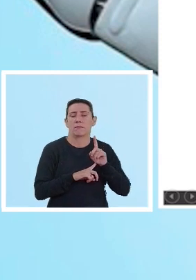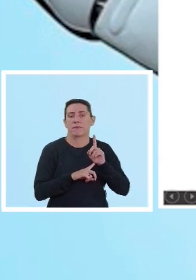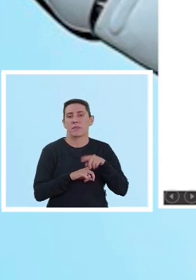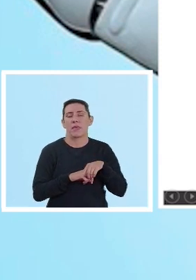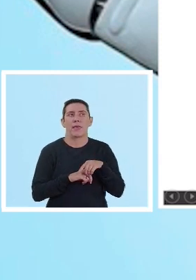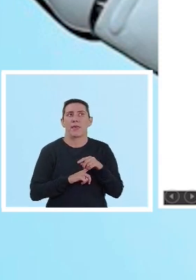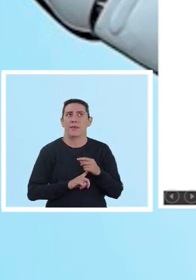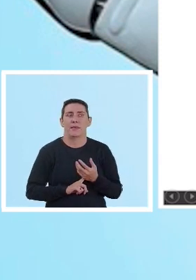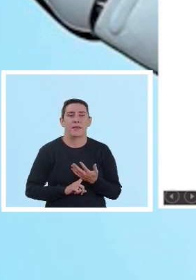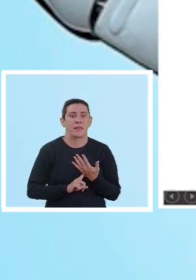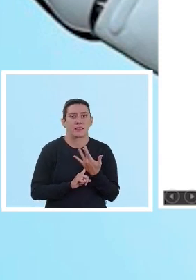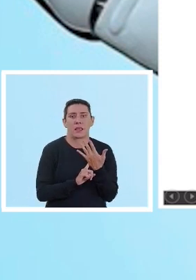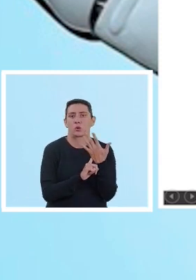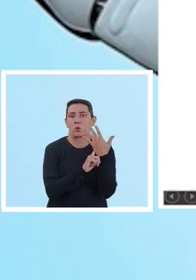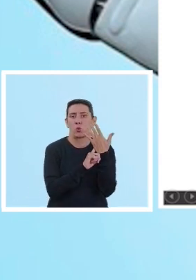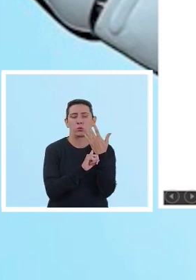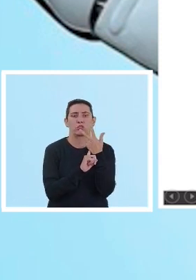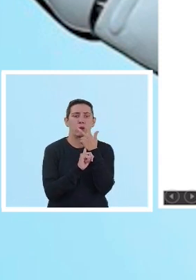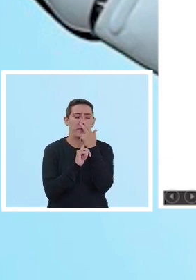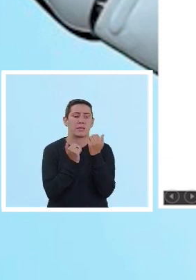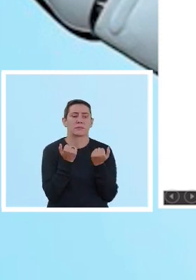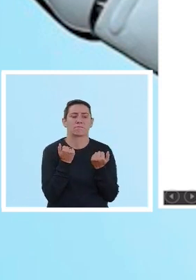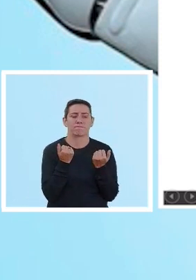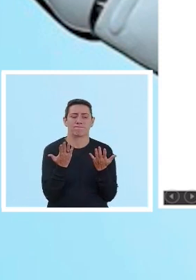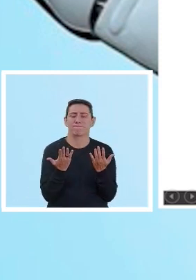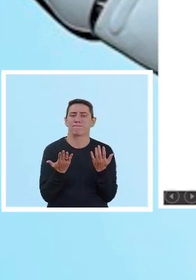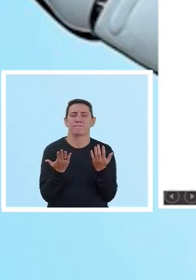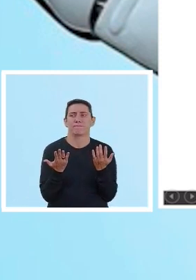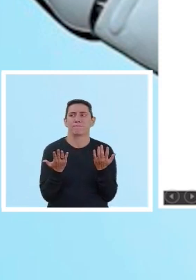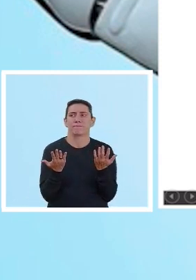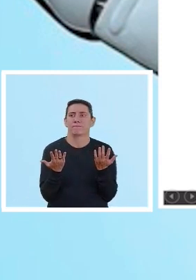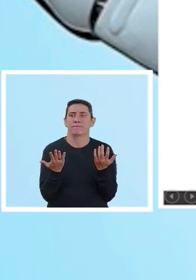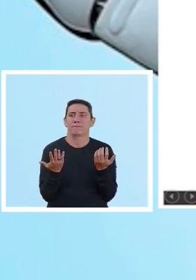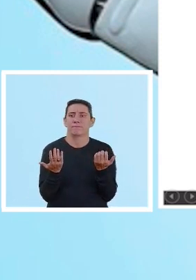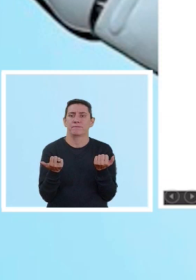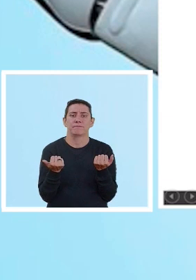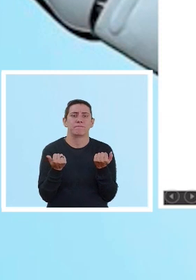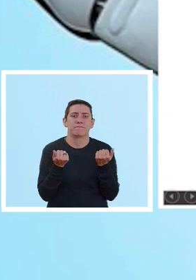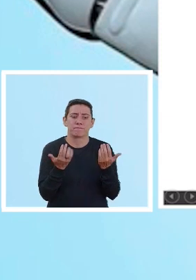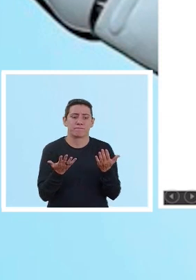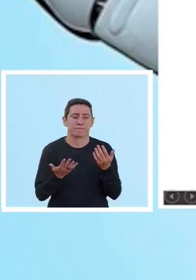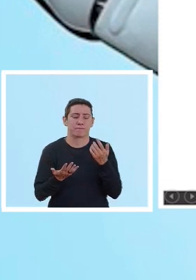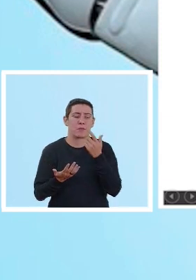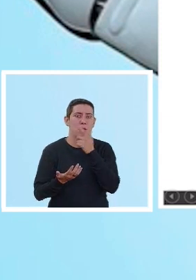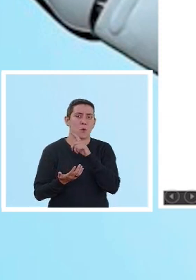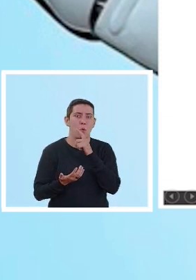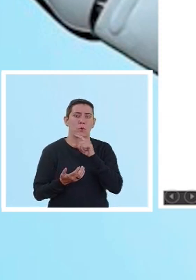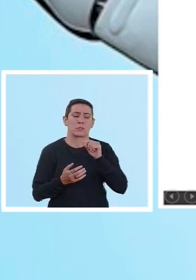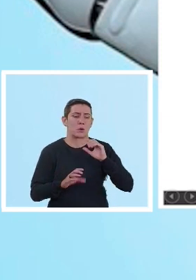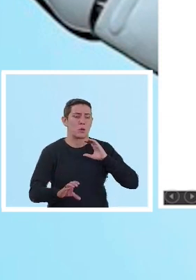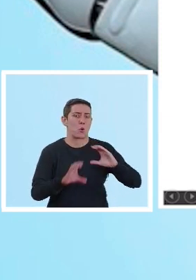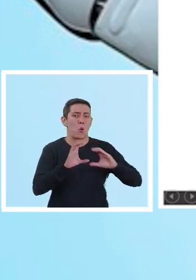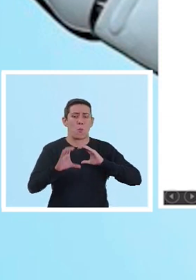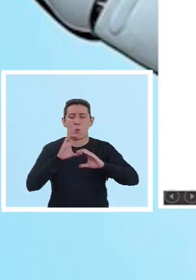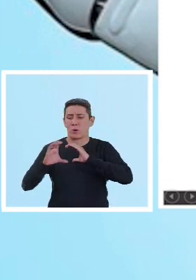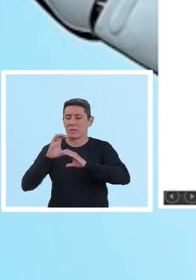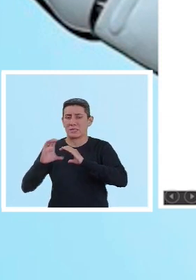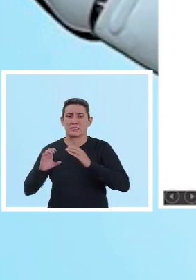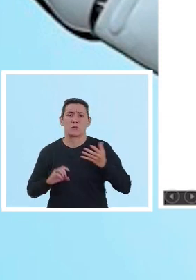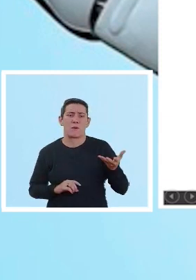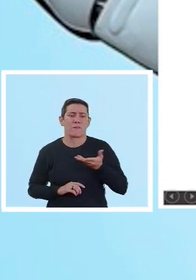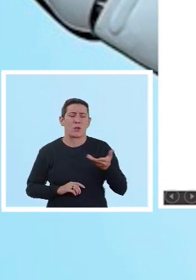ele Ele oferece né é uma interface de comunicação em